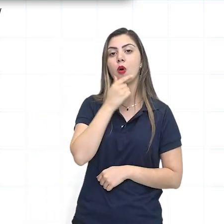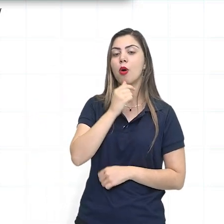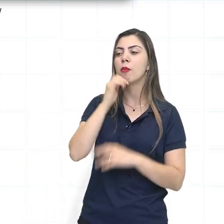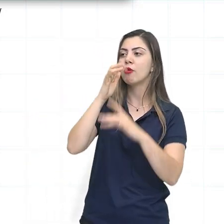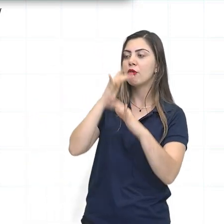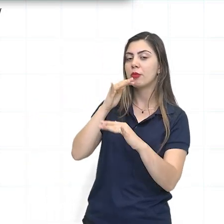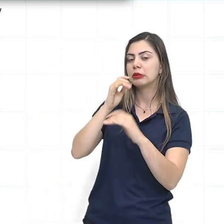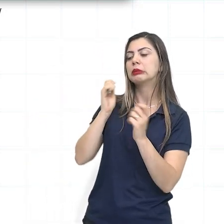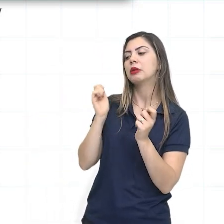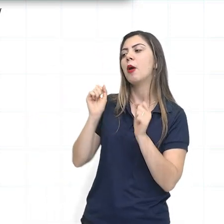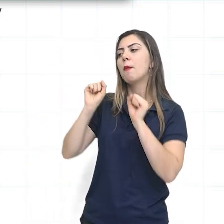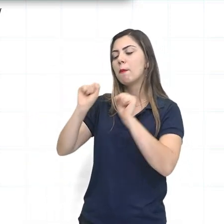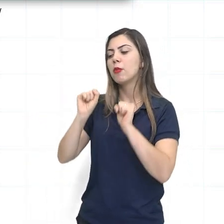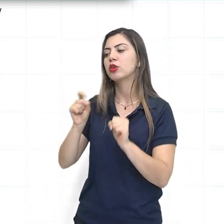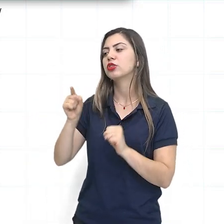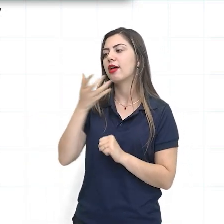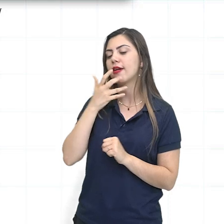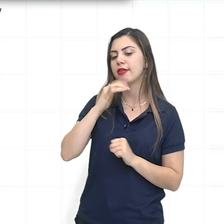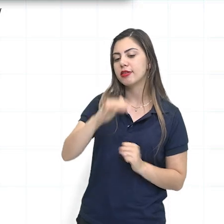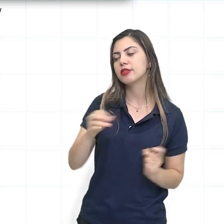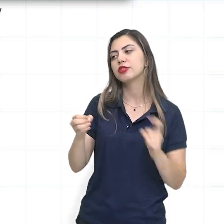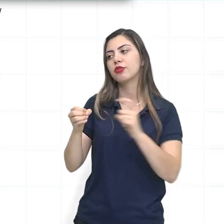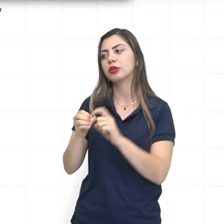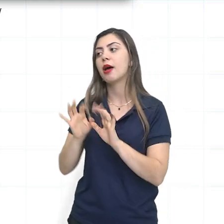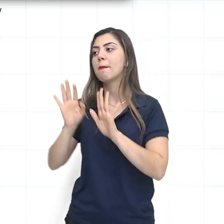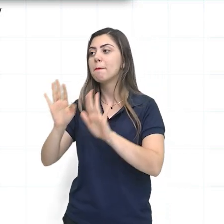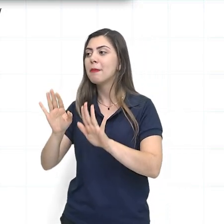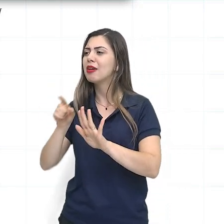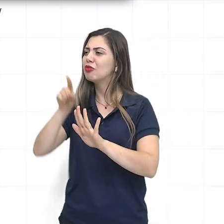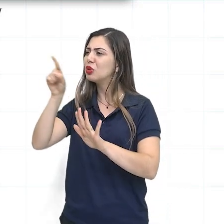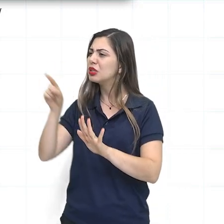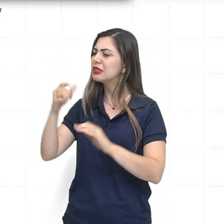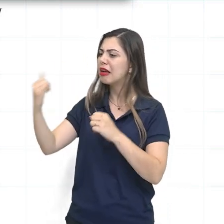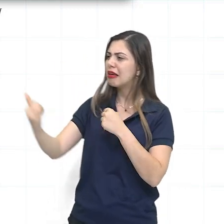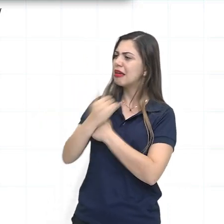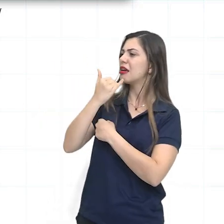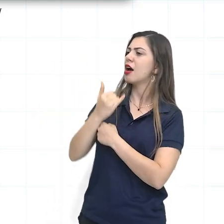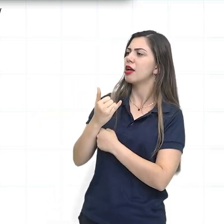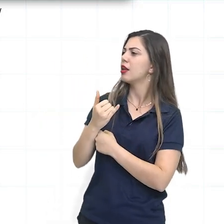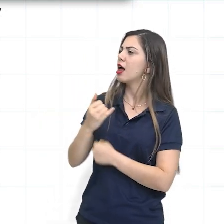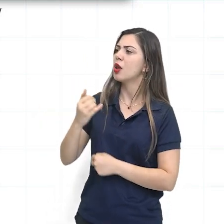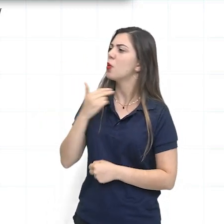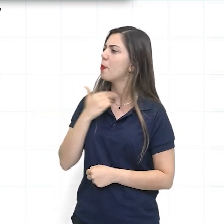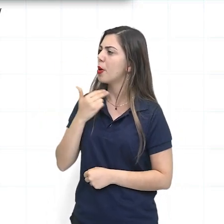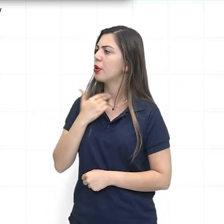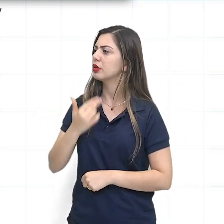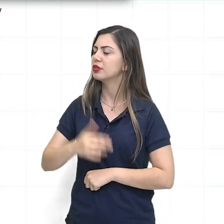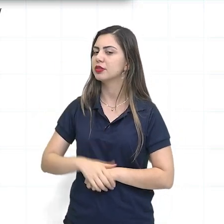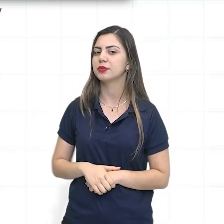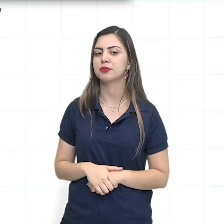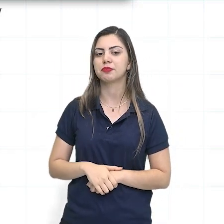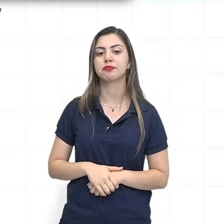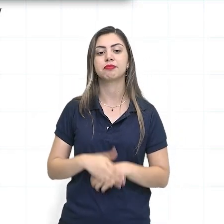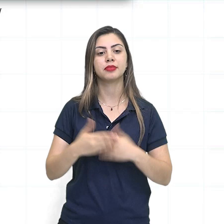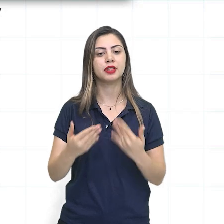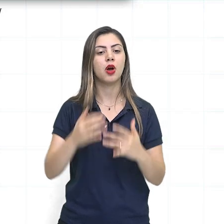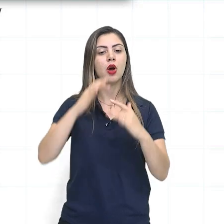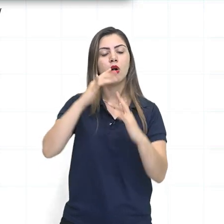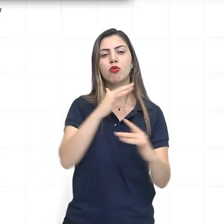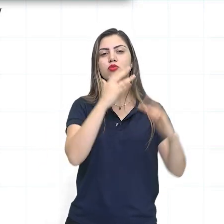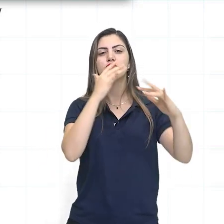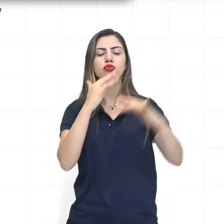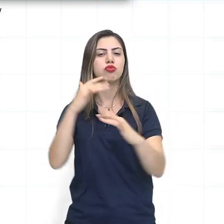flautista prometeu trazer as crianças de volta, desde que nunca mais quebrassem promessas. Com a música de